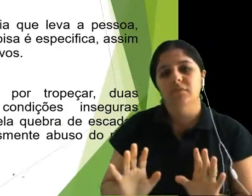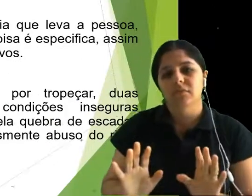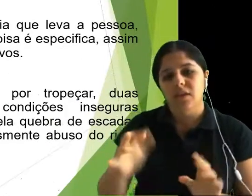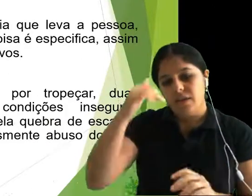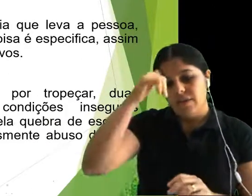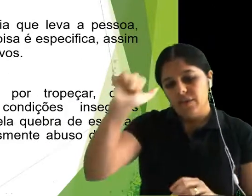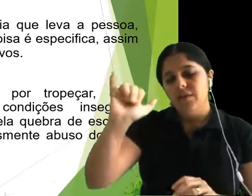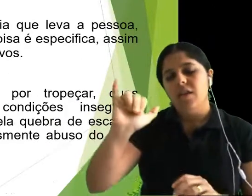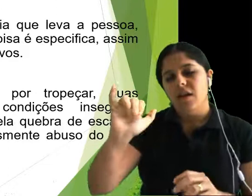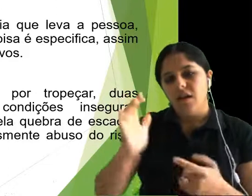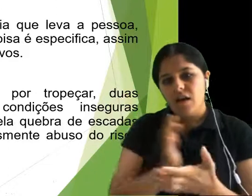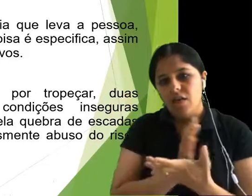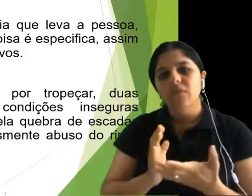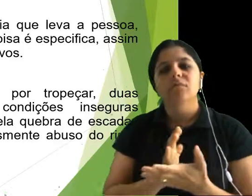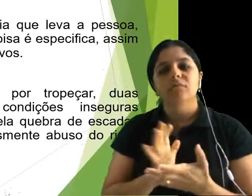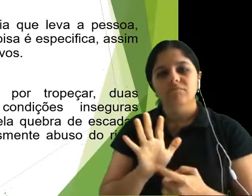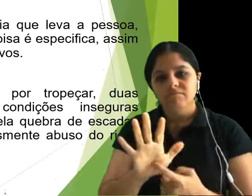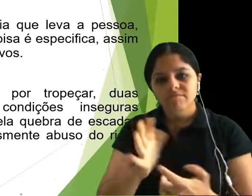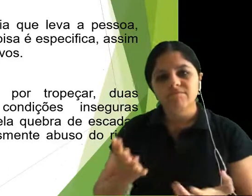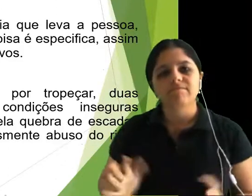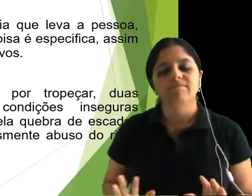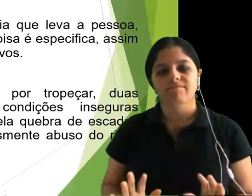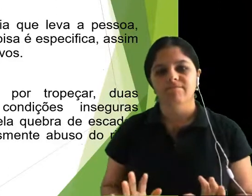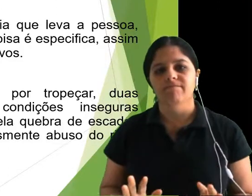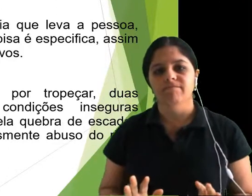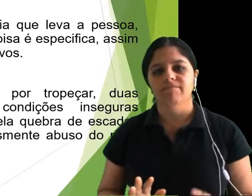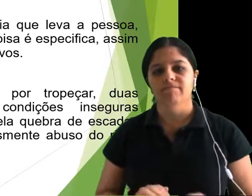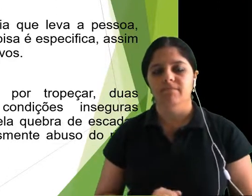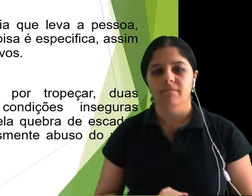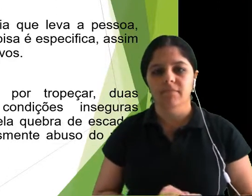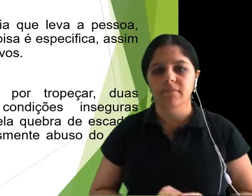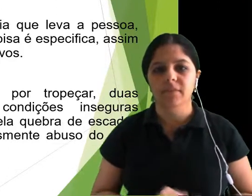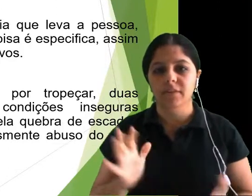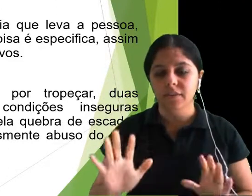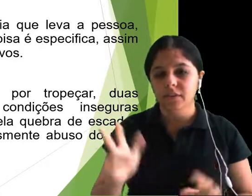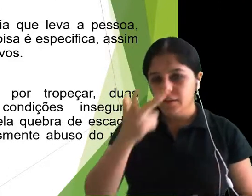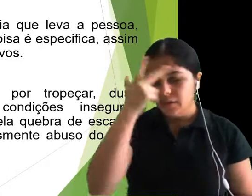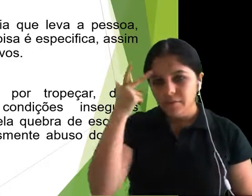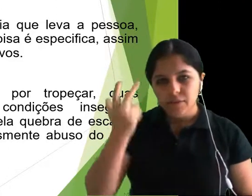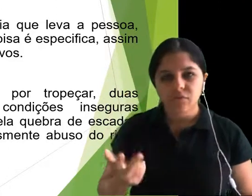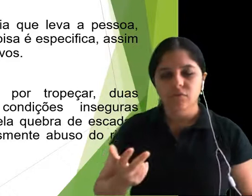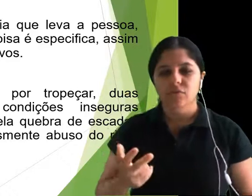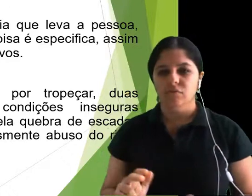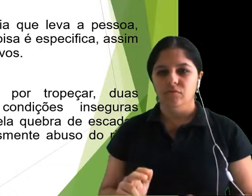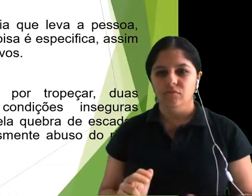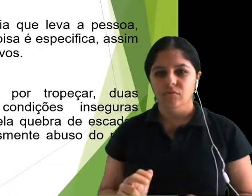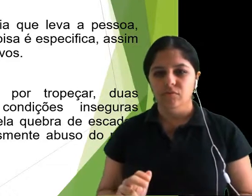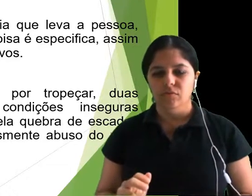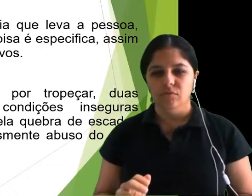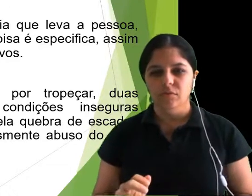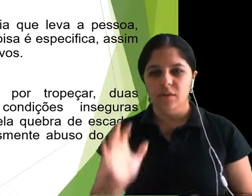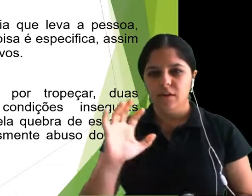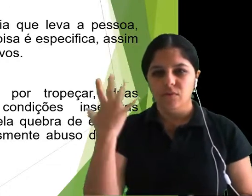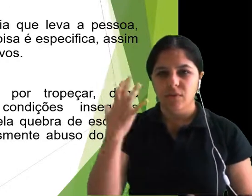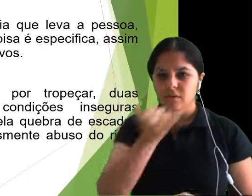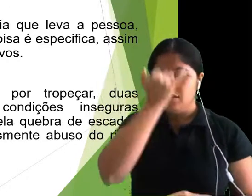específicas. Agora tem outro que são a queda das pessoas. A pessoa sofre lesão ao bater contra